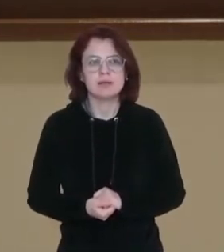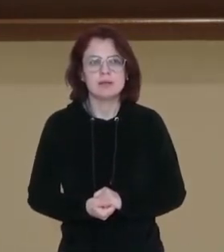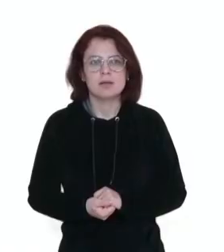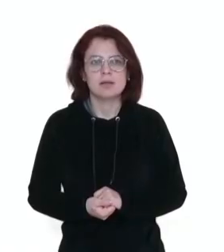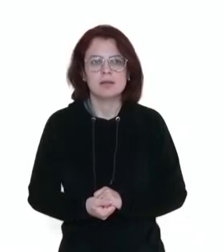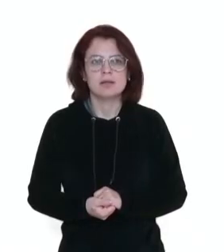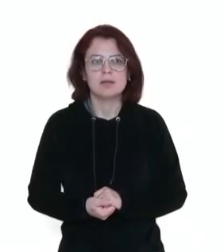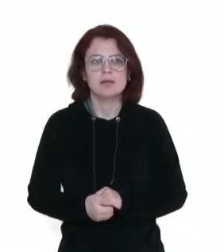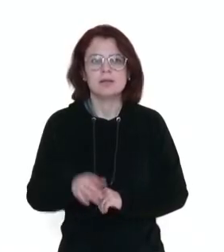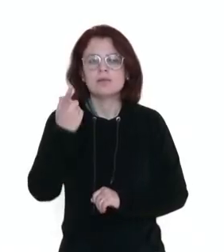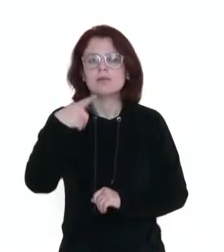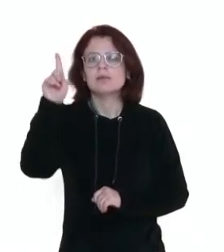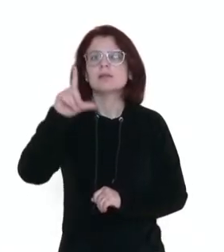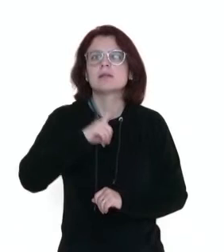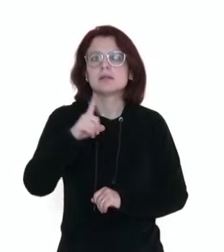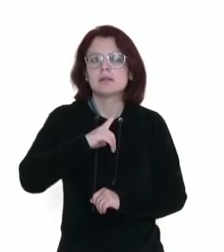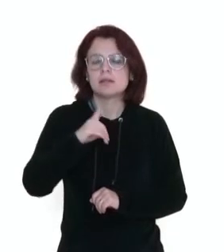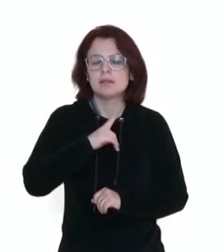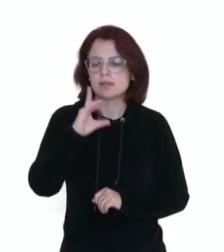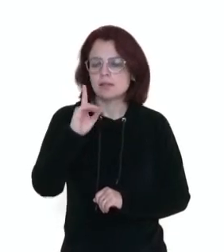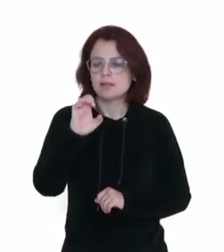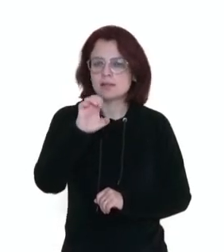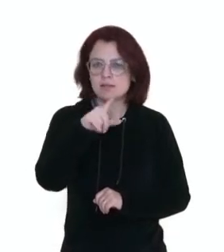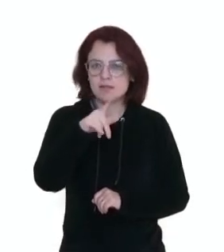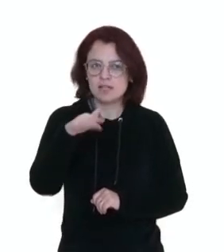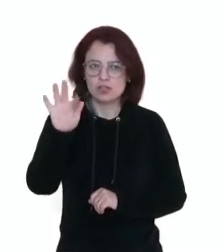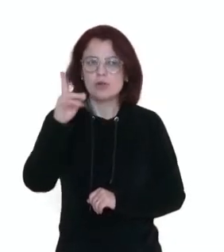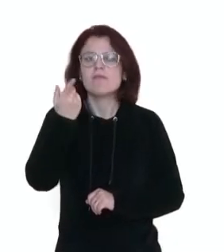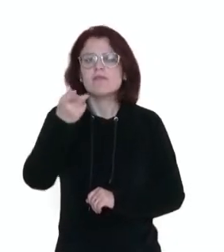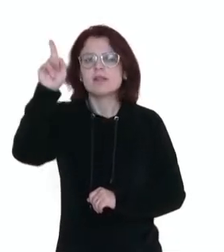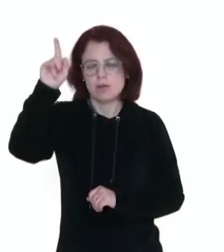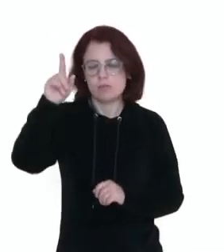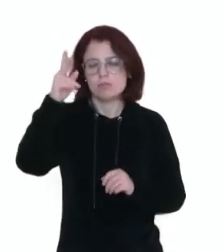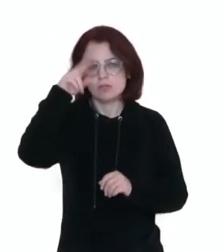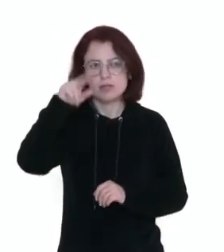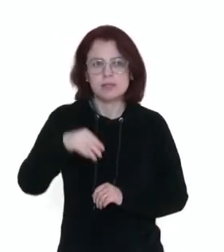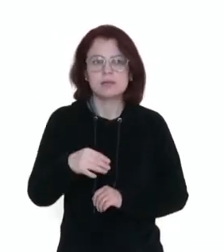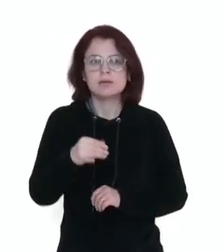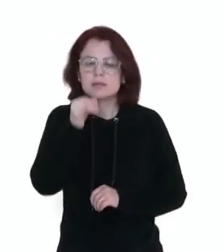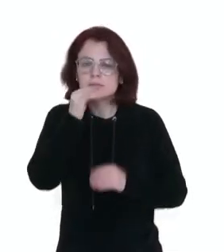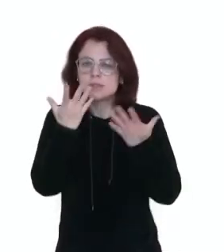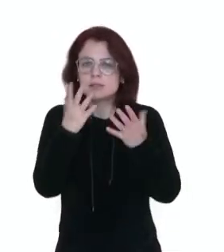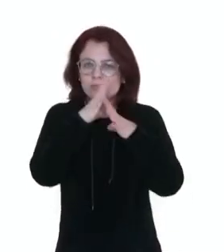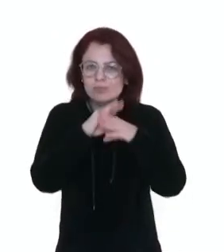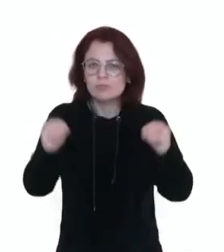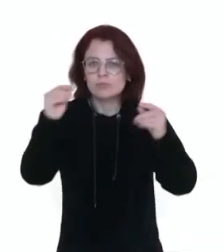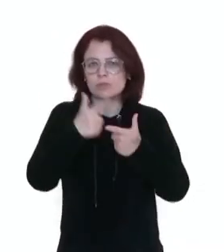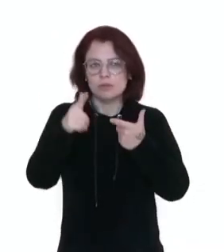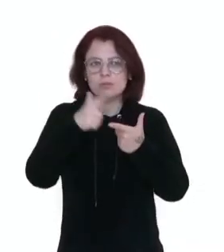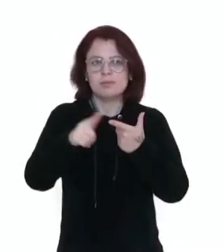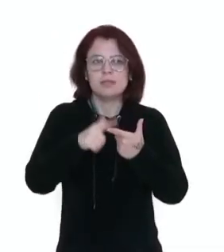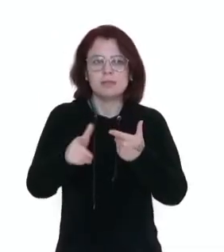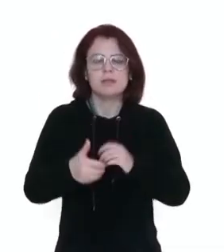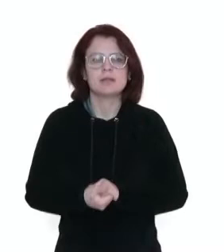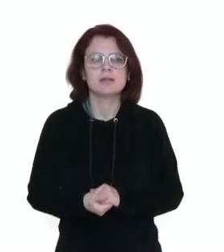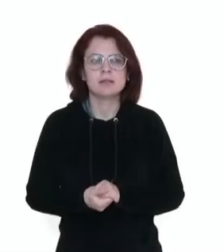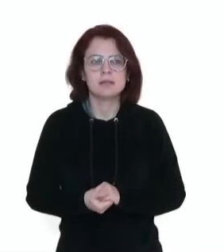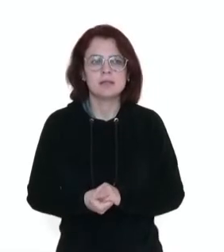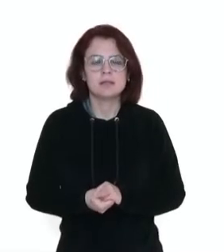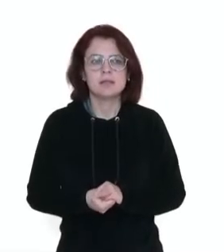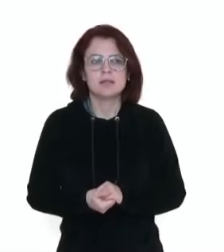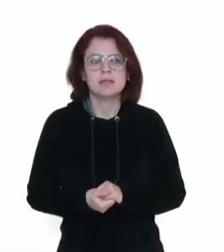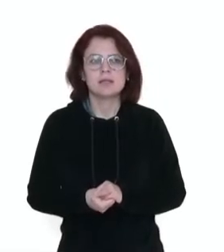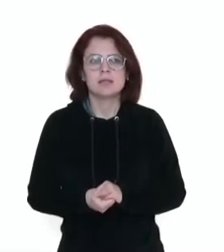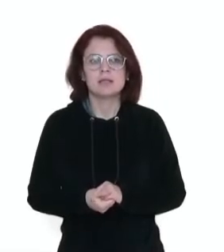por fim, nós temos o desfecho, né, que é o final da história. Por exemplo, a solução, ela desencadeia esse desfecho. Aqui a